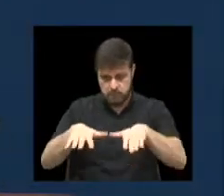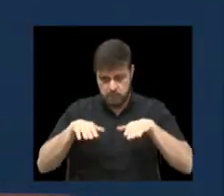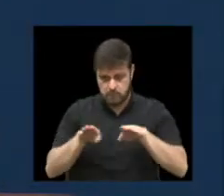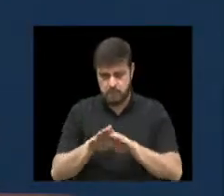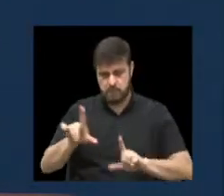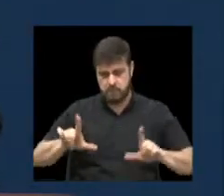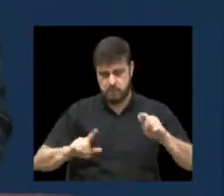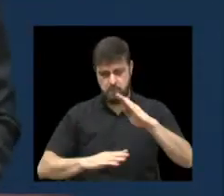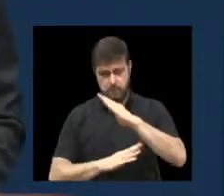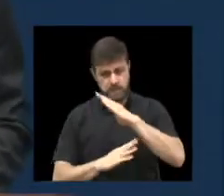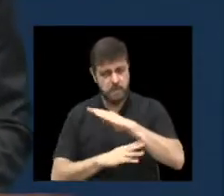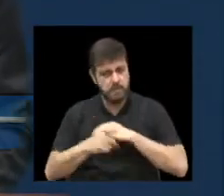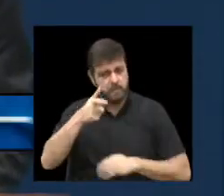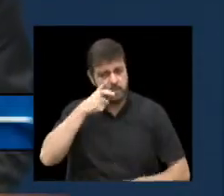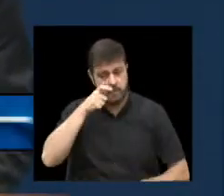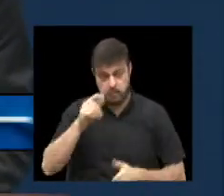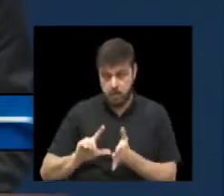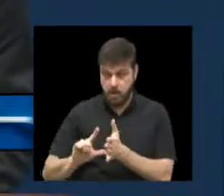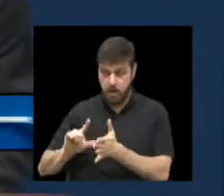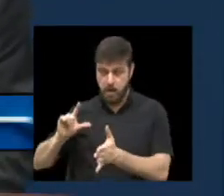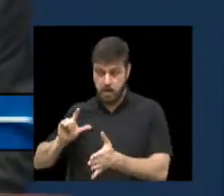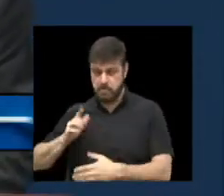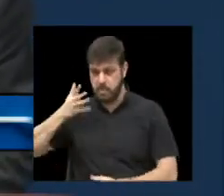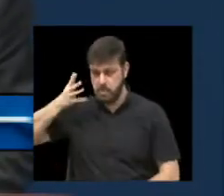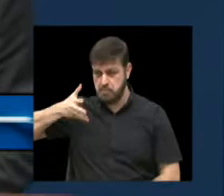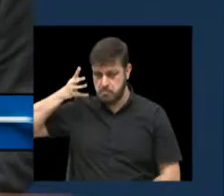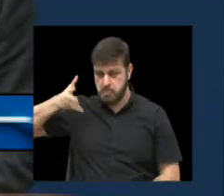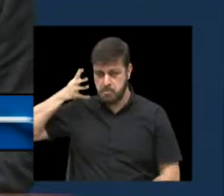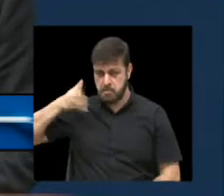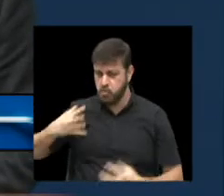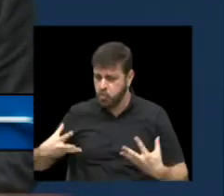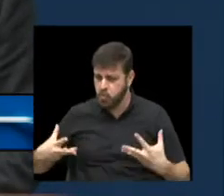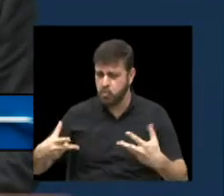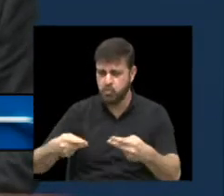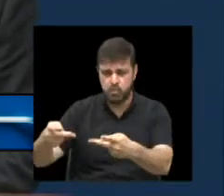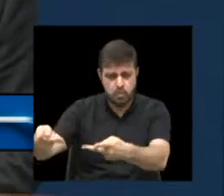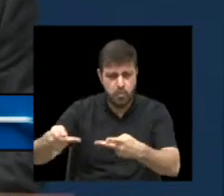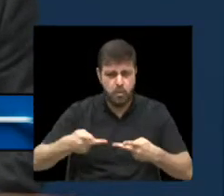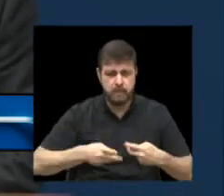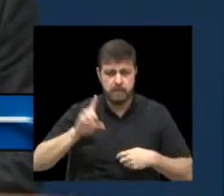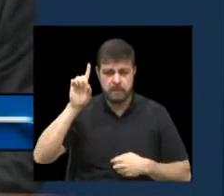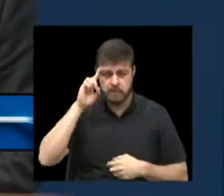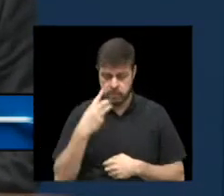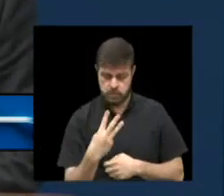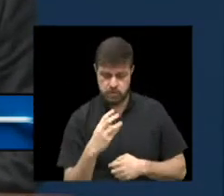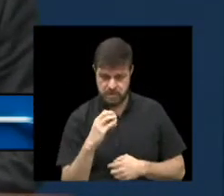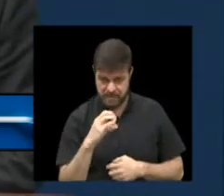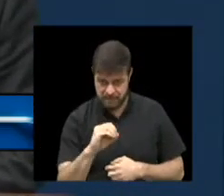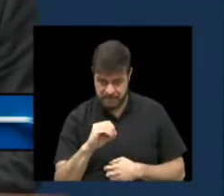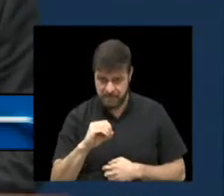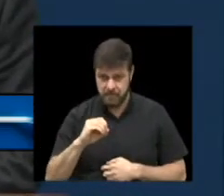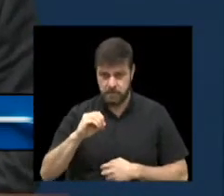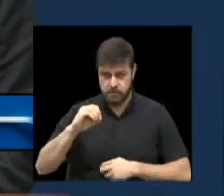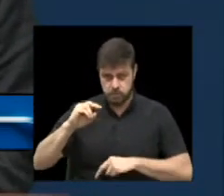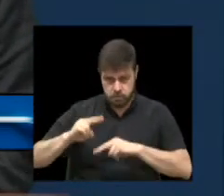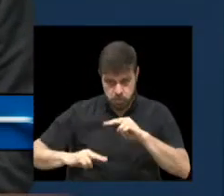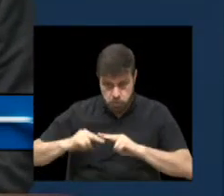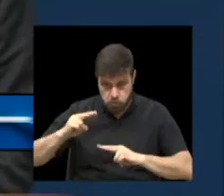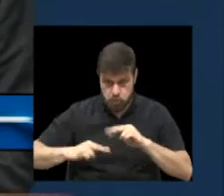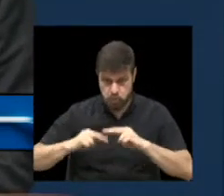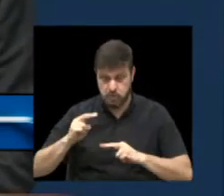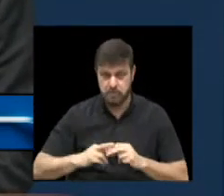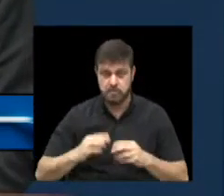Câmara. Quero, antes de iniciar o meu discurso, convidar a todos para, no dia 30 de junho, às 21 horas, no Teatro Castro